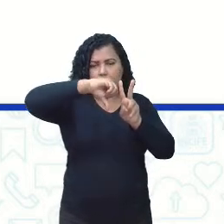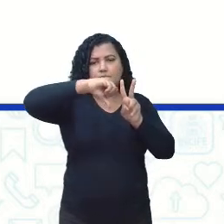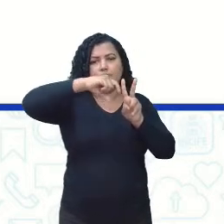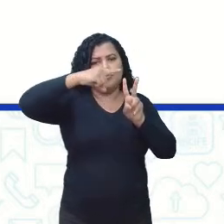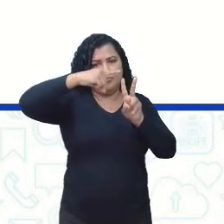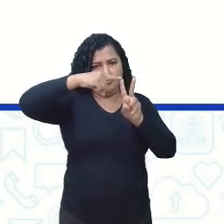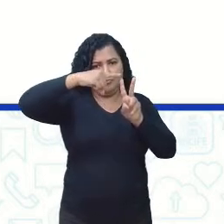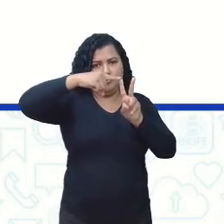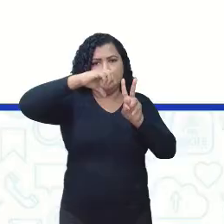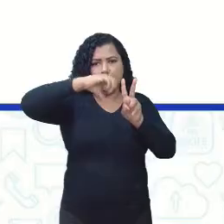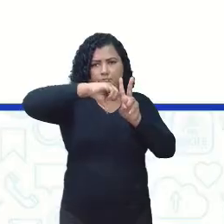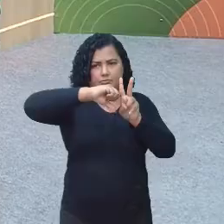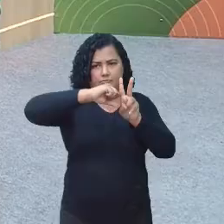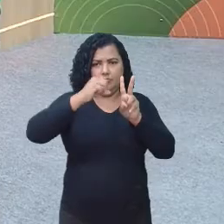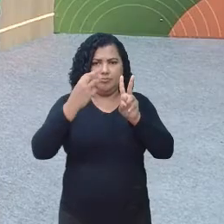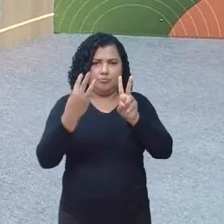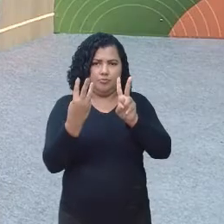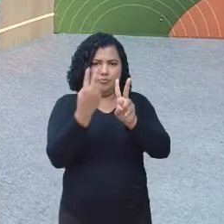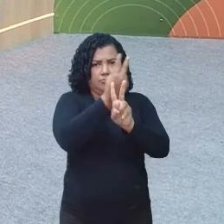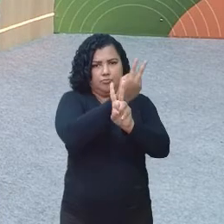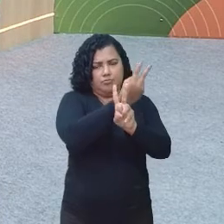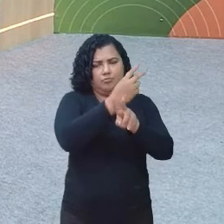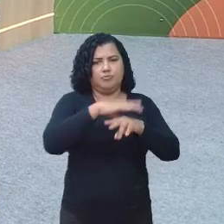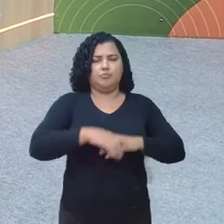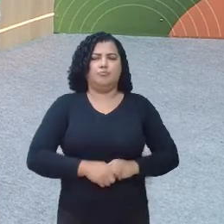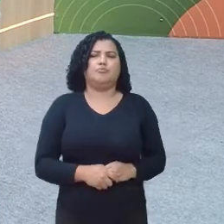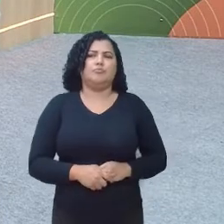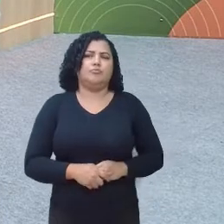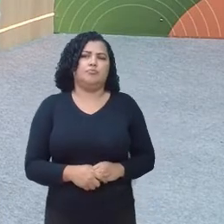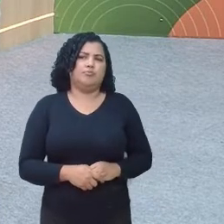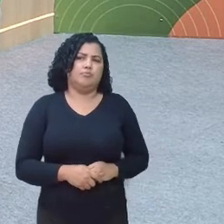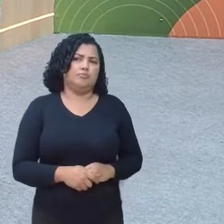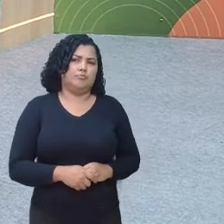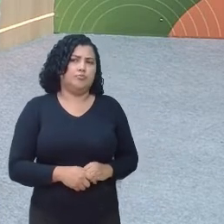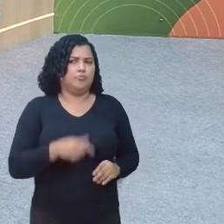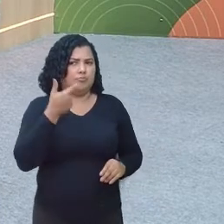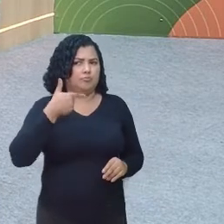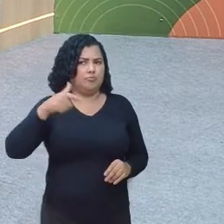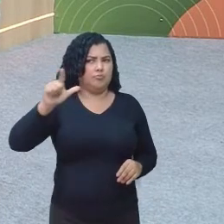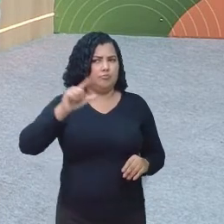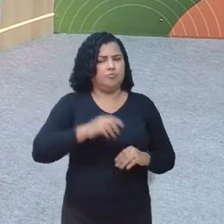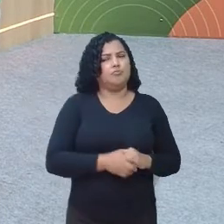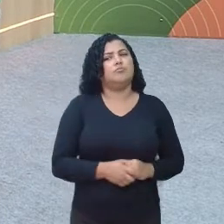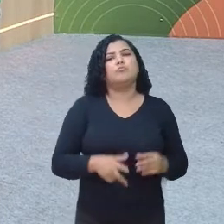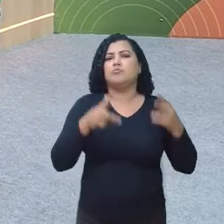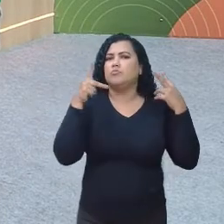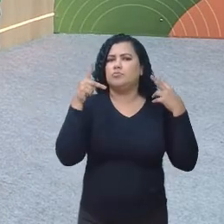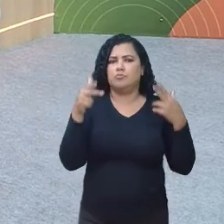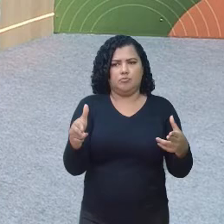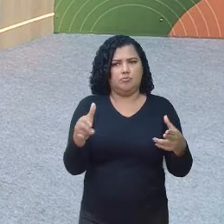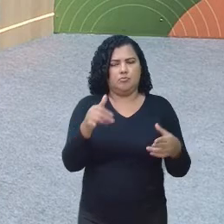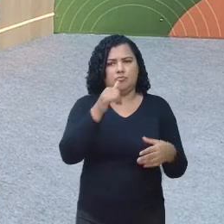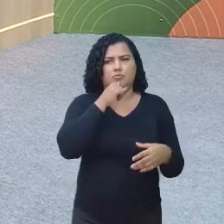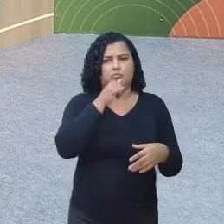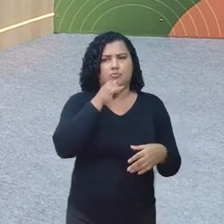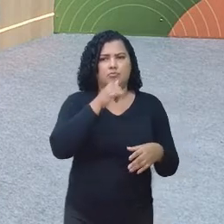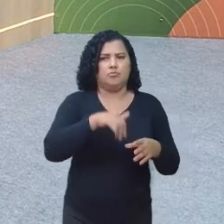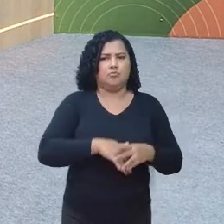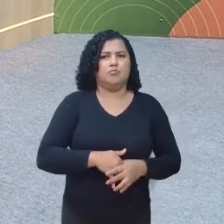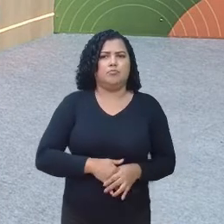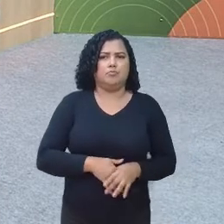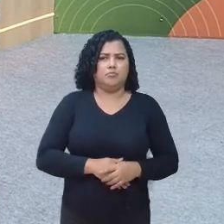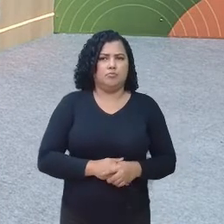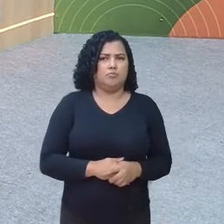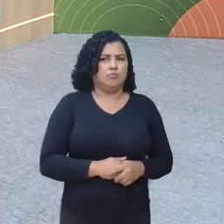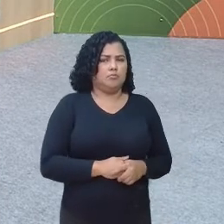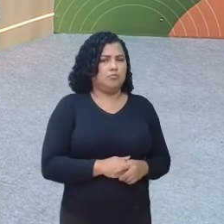9, que é a potência. Quando a gente vai ver a seguinte, observe a mesma lógica. Eu estou fazendo meio que um